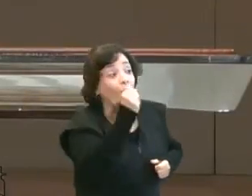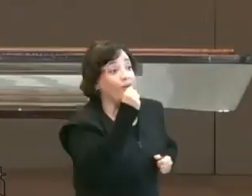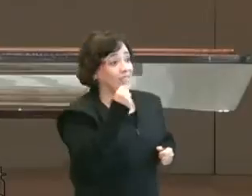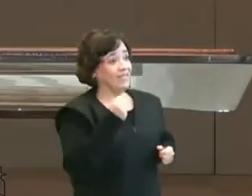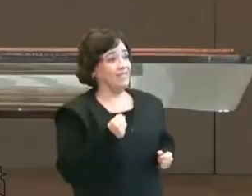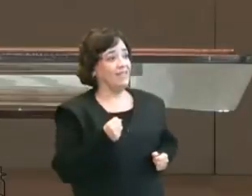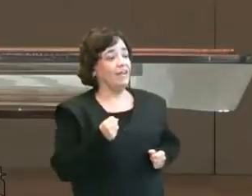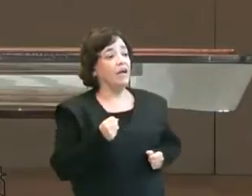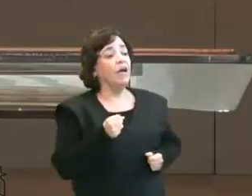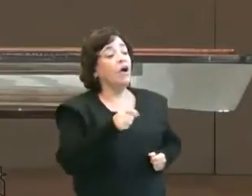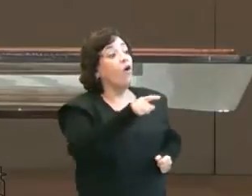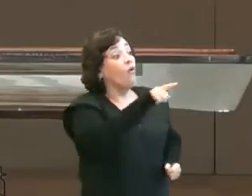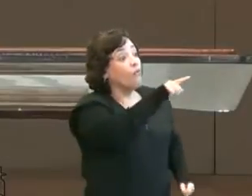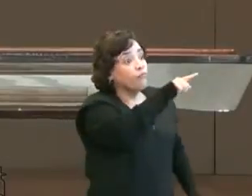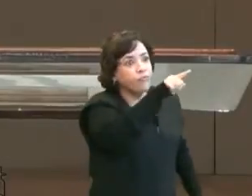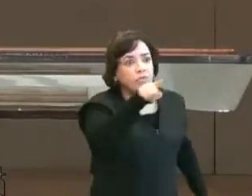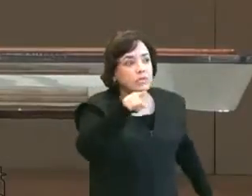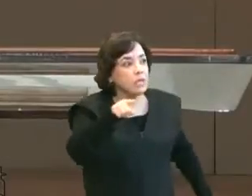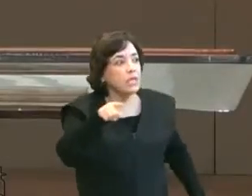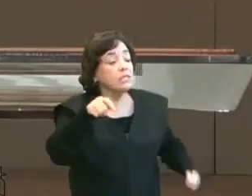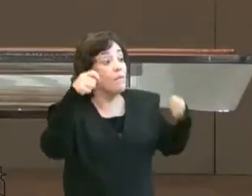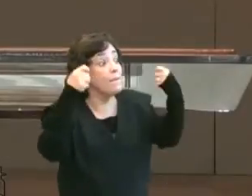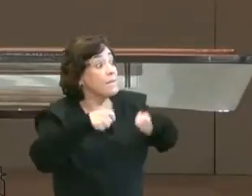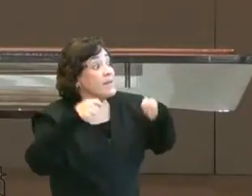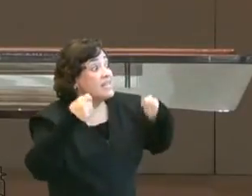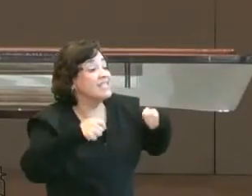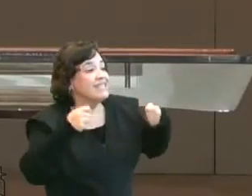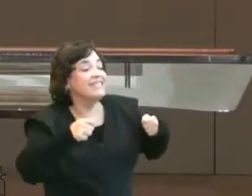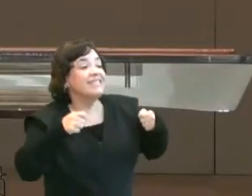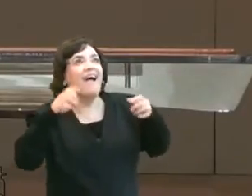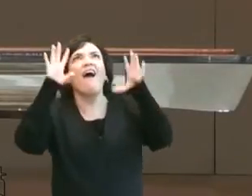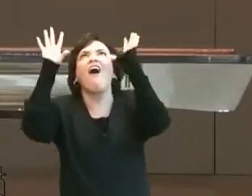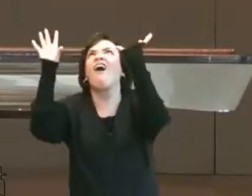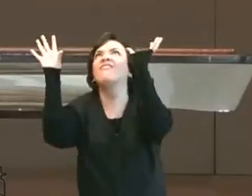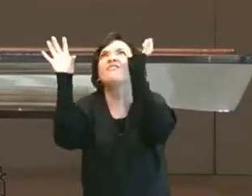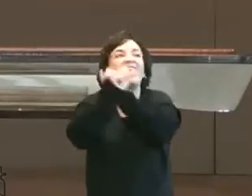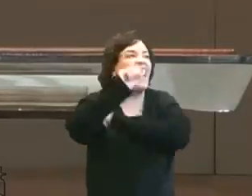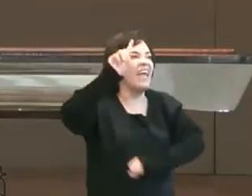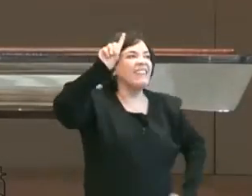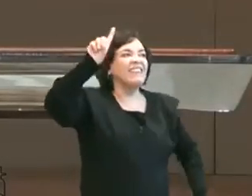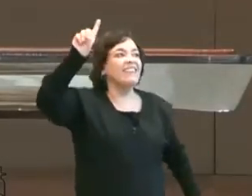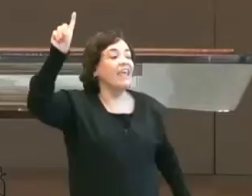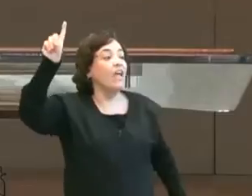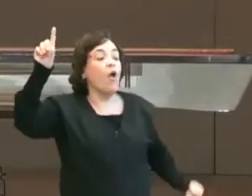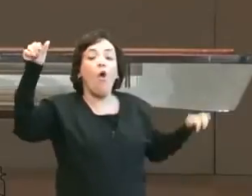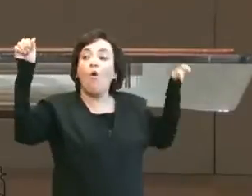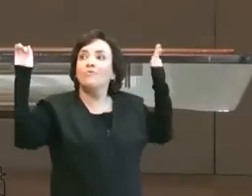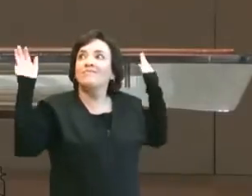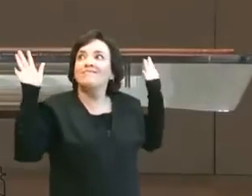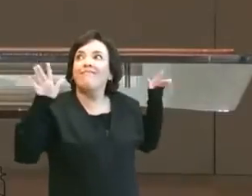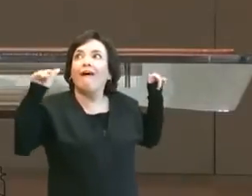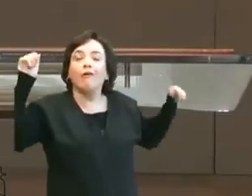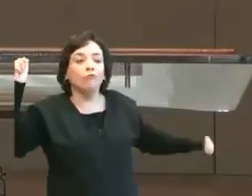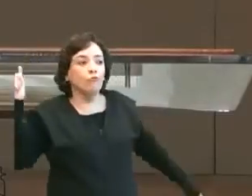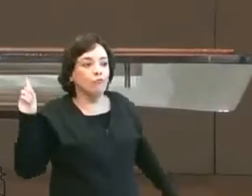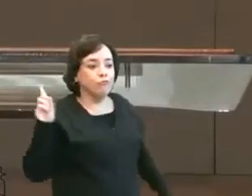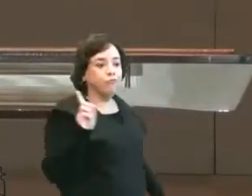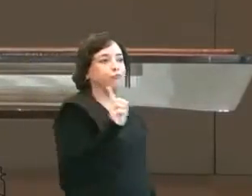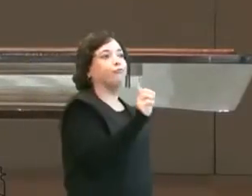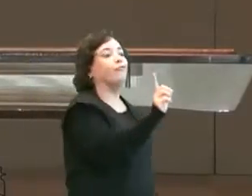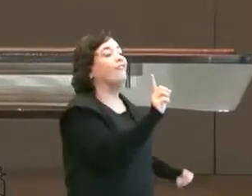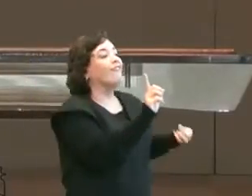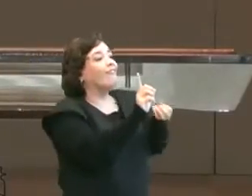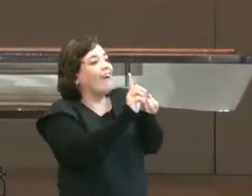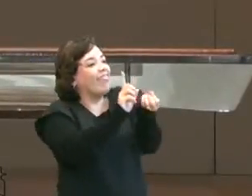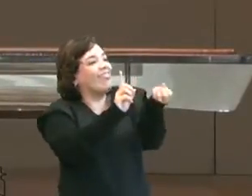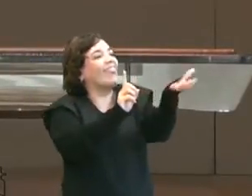a comida dos anjos, Ele preparou para você. Quantos